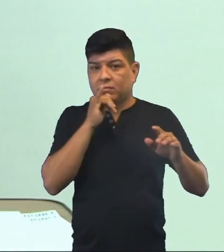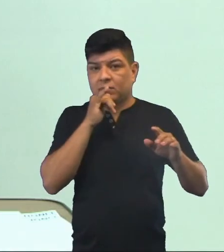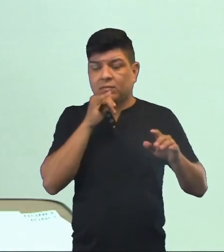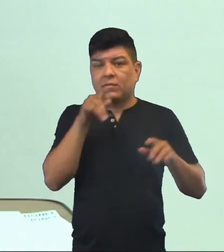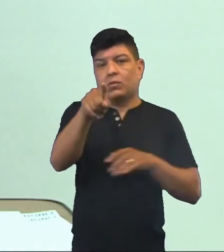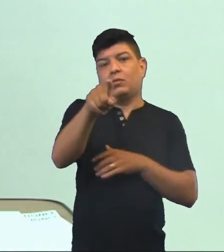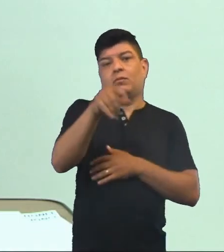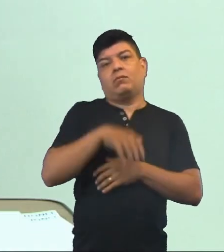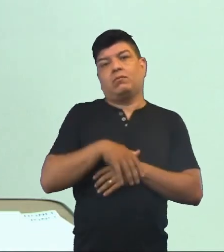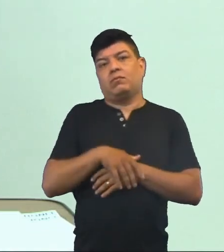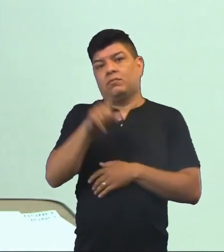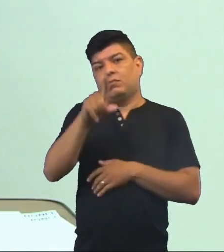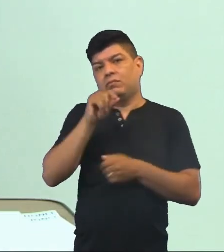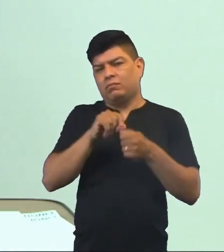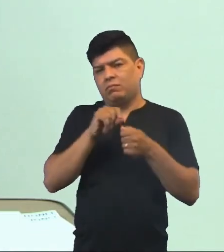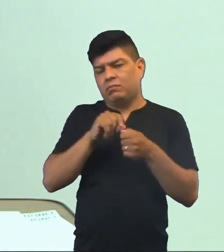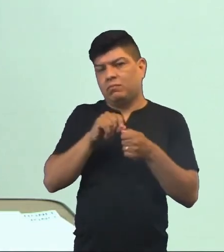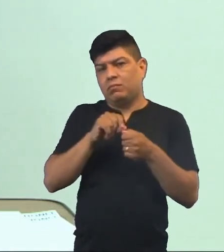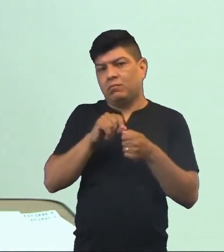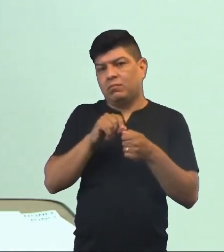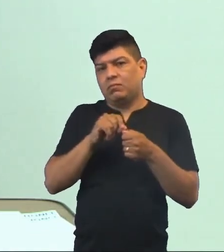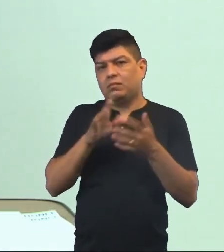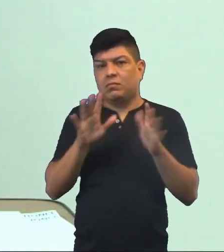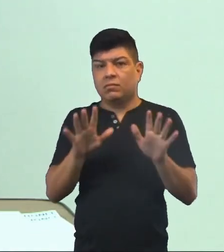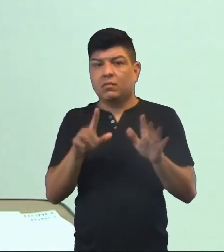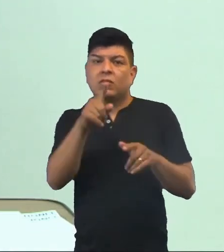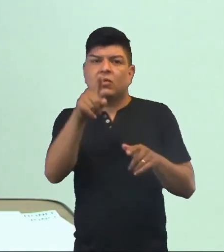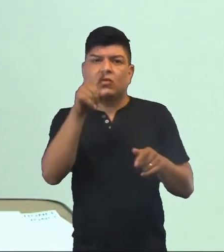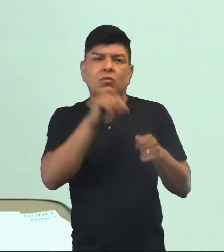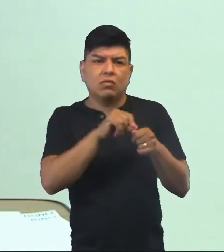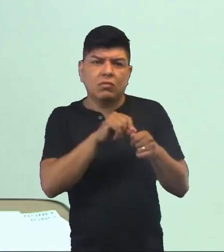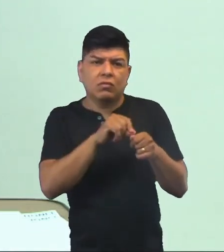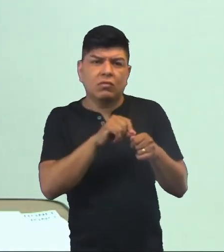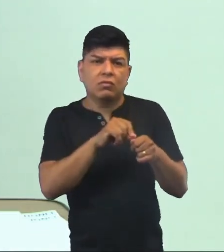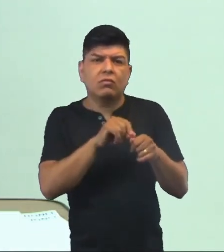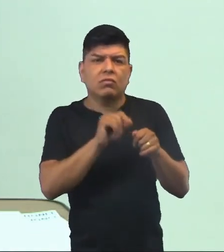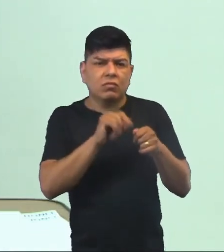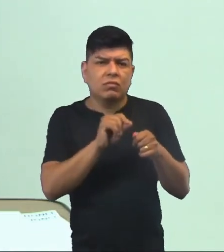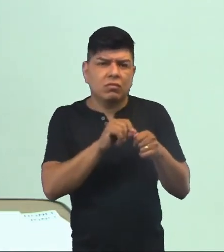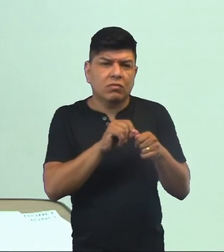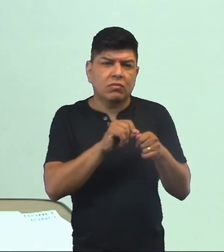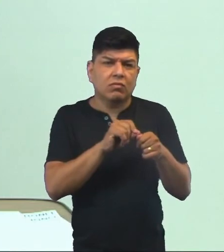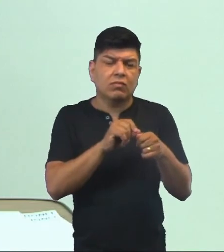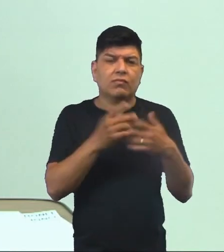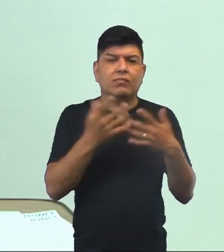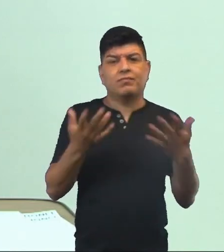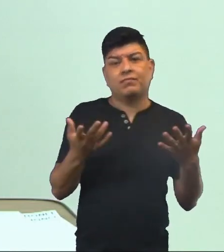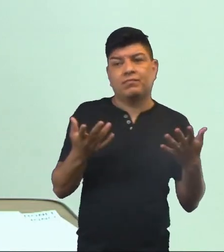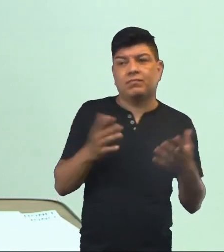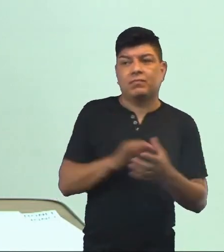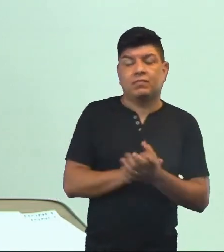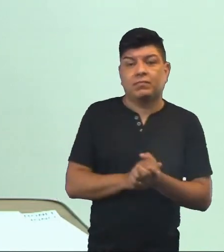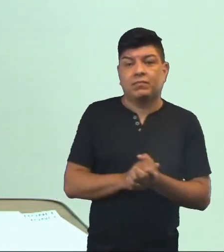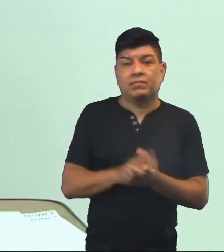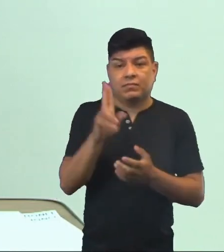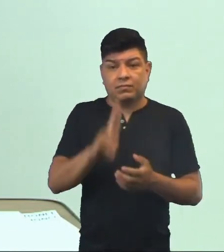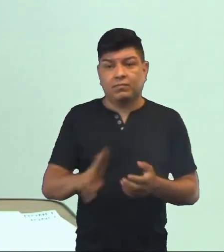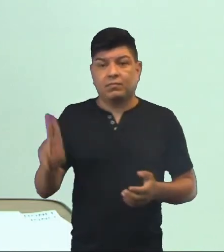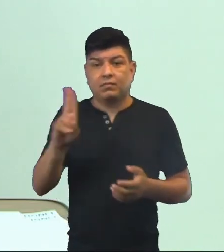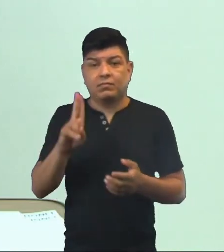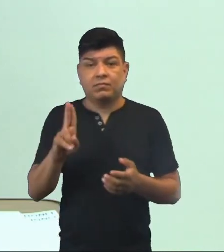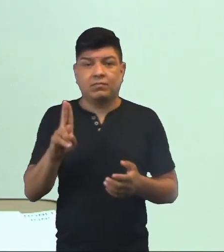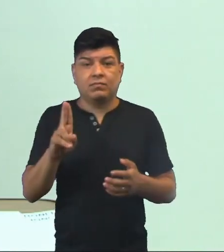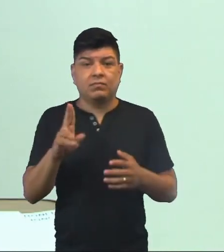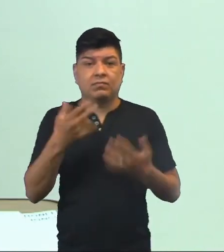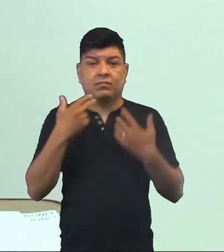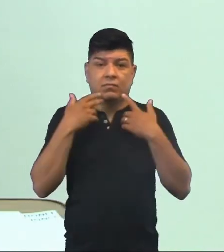tu. Tu fizestes isso? A gente fala aqui, tu fez isso. Então, a gente não usa as